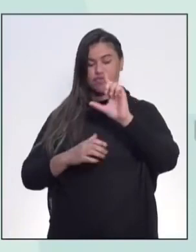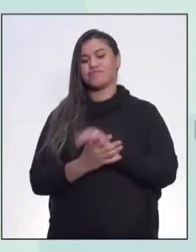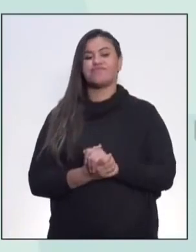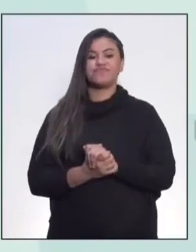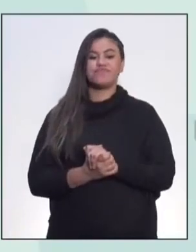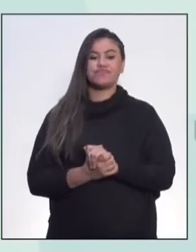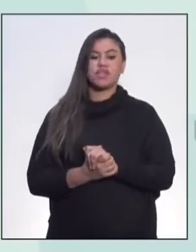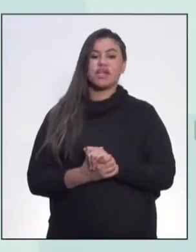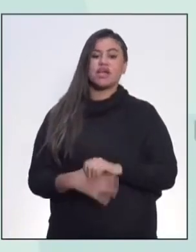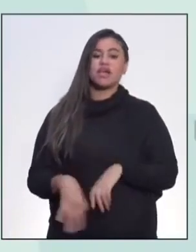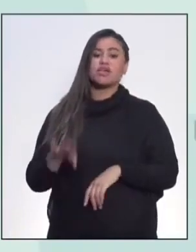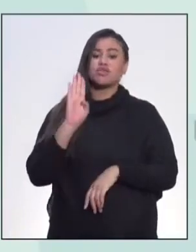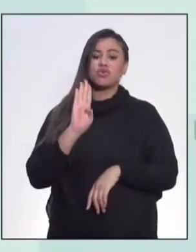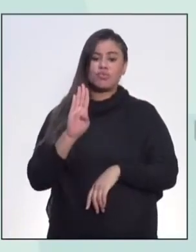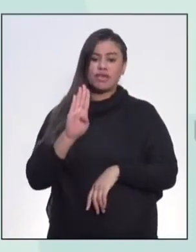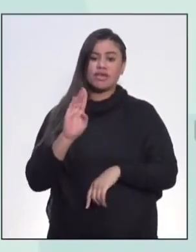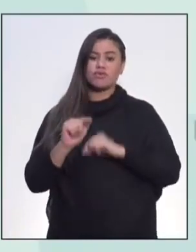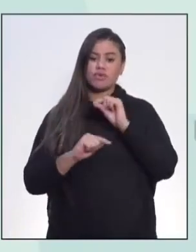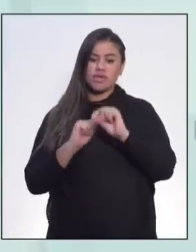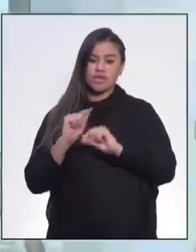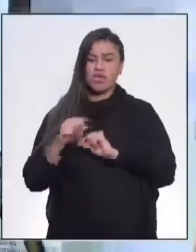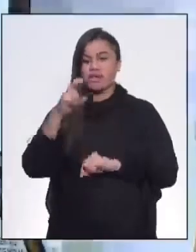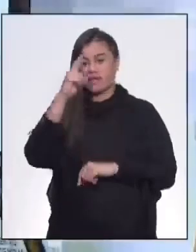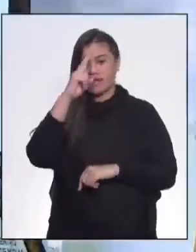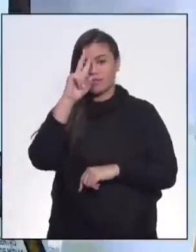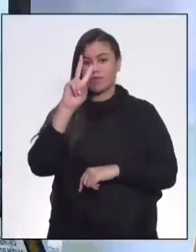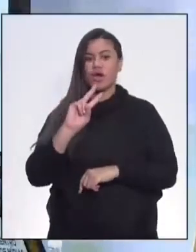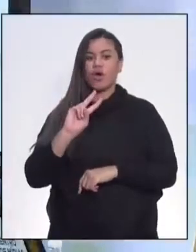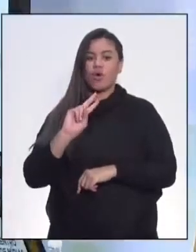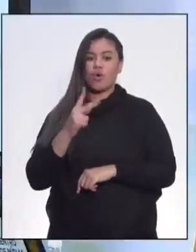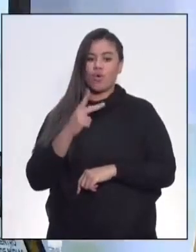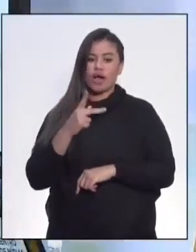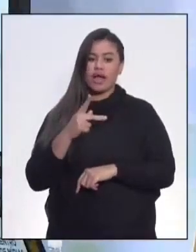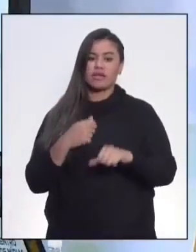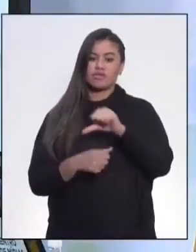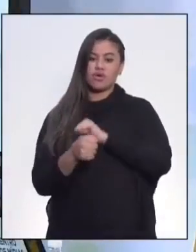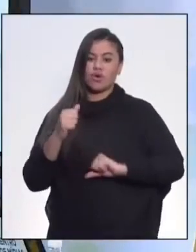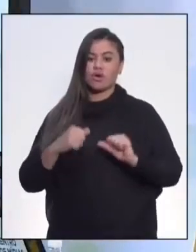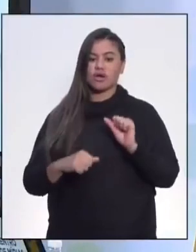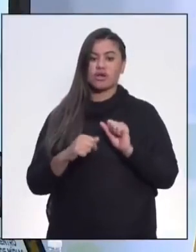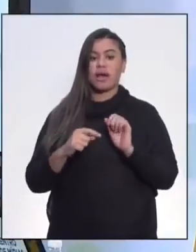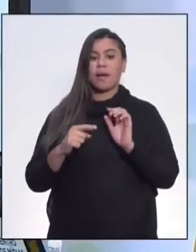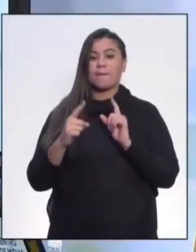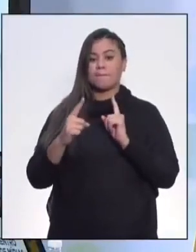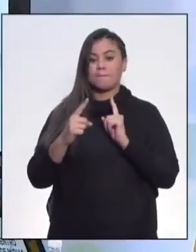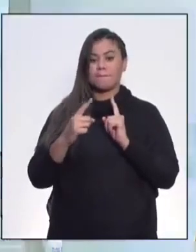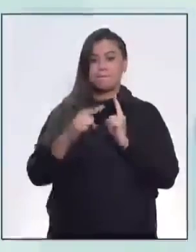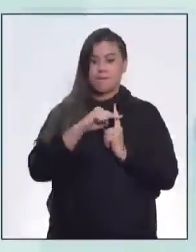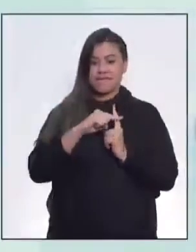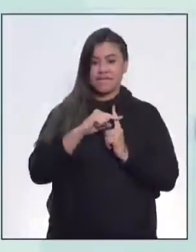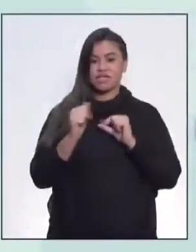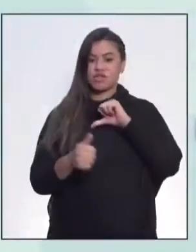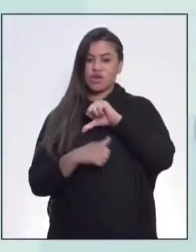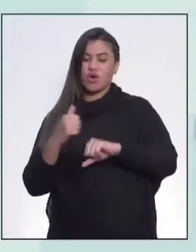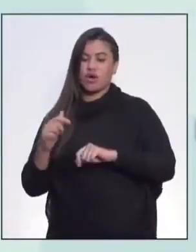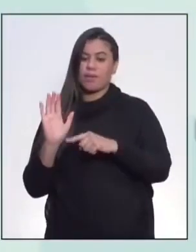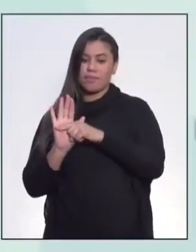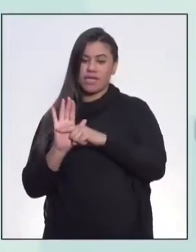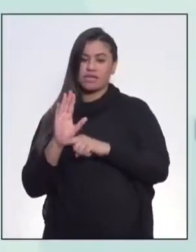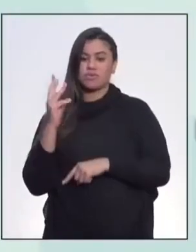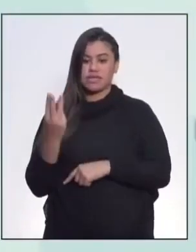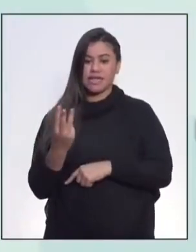B, professora? No item B, lembra que o H tem que pegar daqui e mudar o sinal? Tá, mais 3, o meu H vai ser